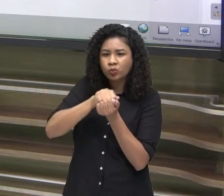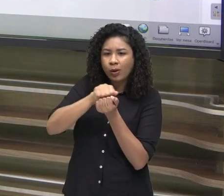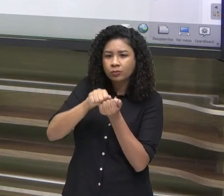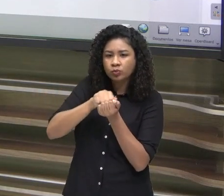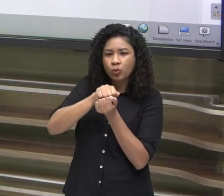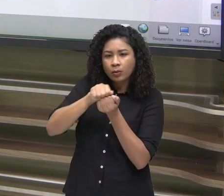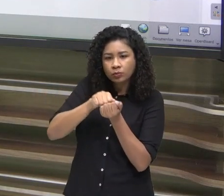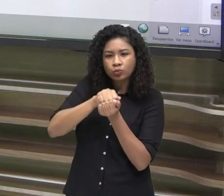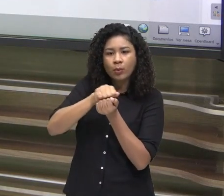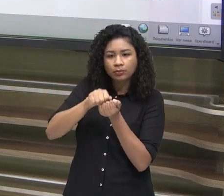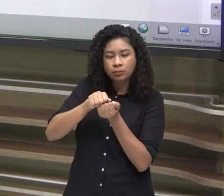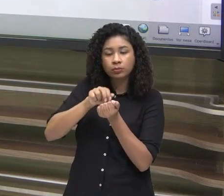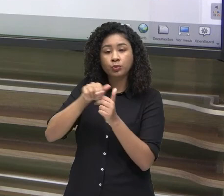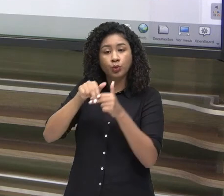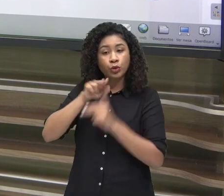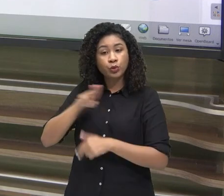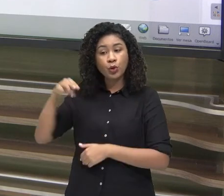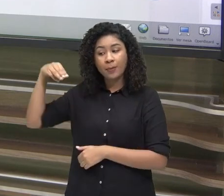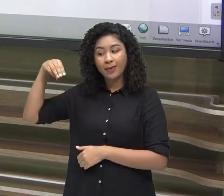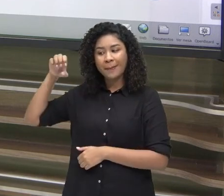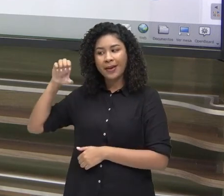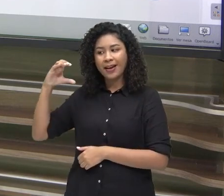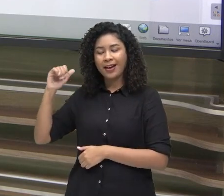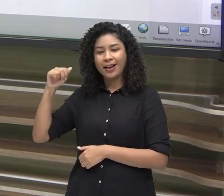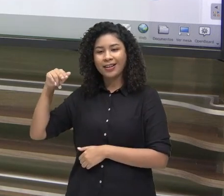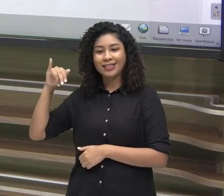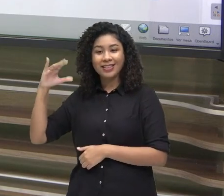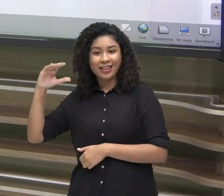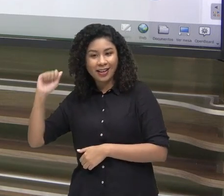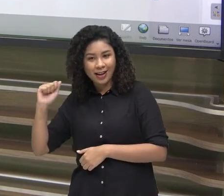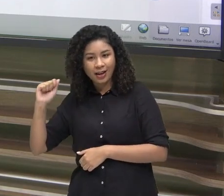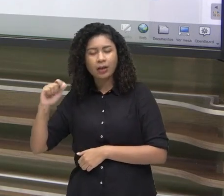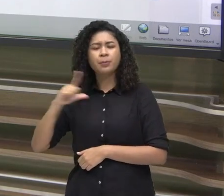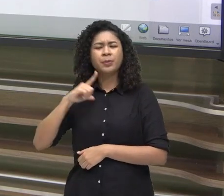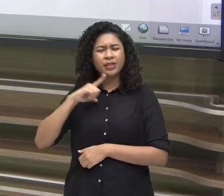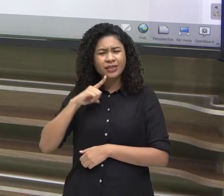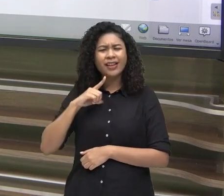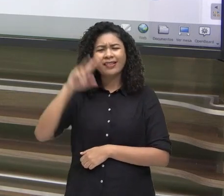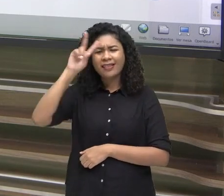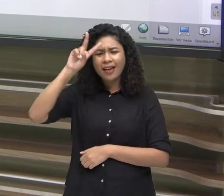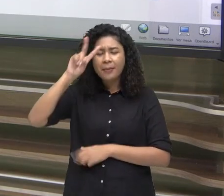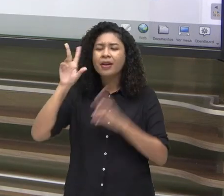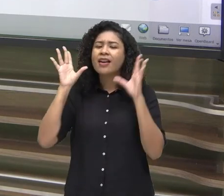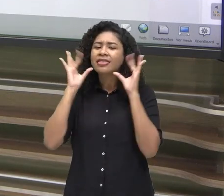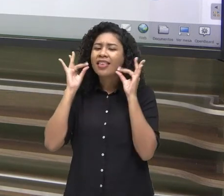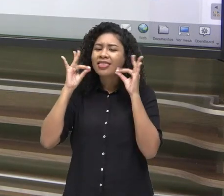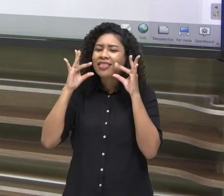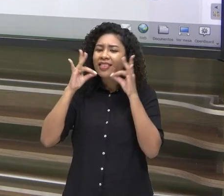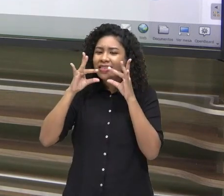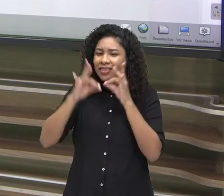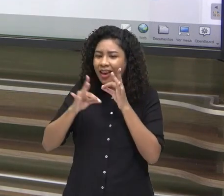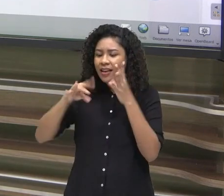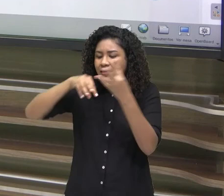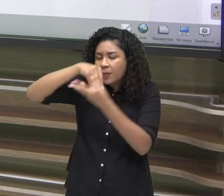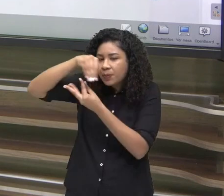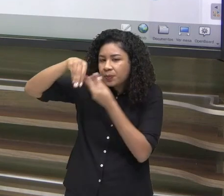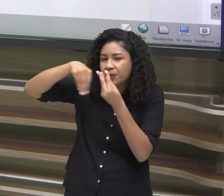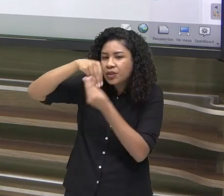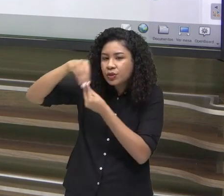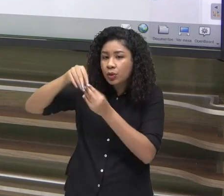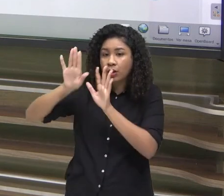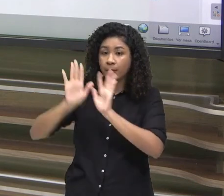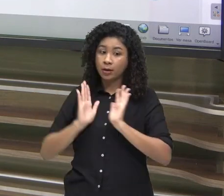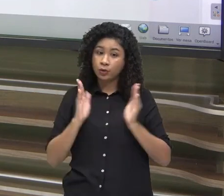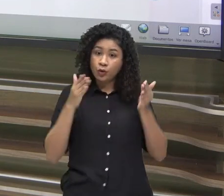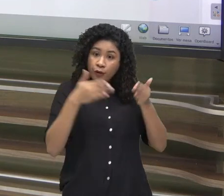digestão mecânica, tá? Mas também na boca acontece a ação das enzimas, que é uma substância química e tudo mais. Mas a gente está